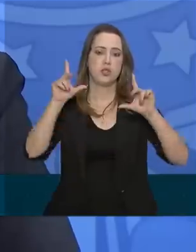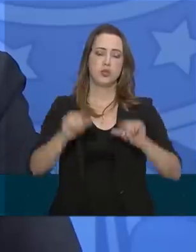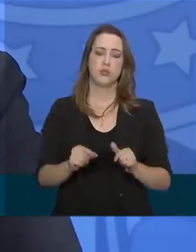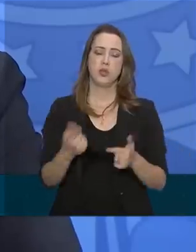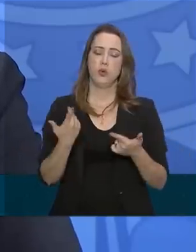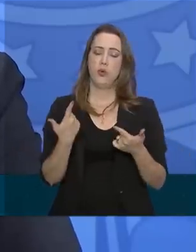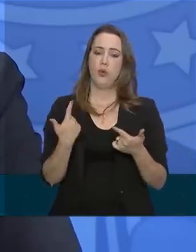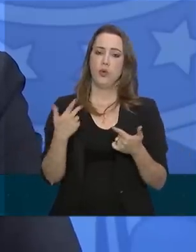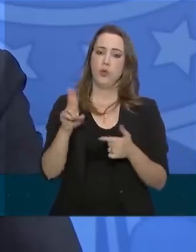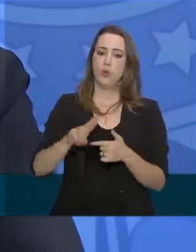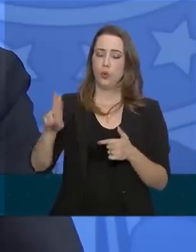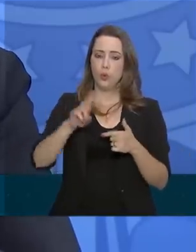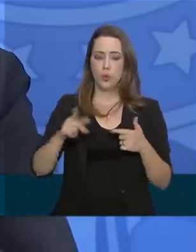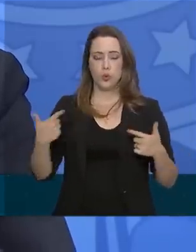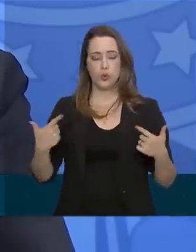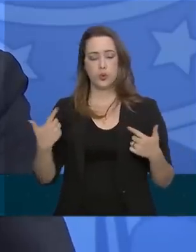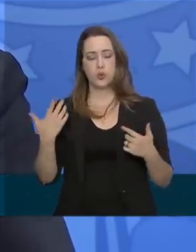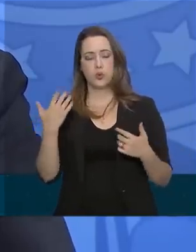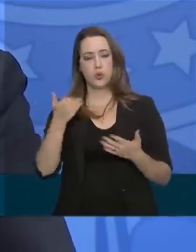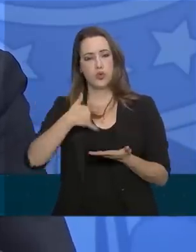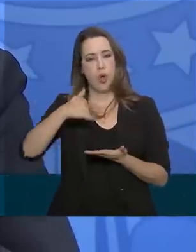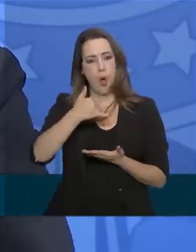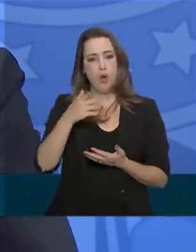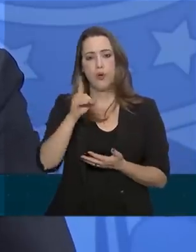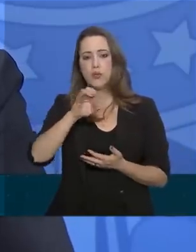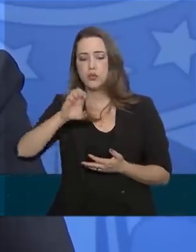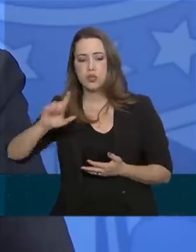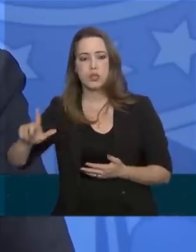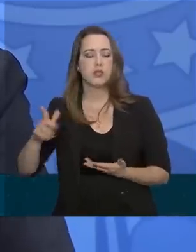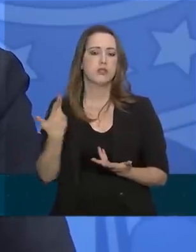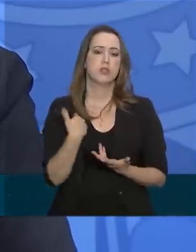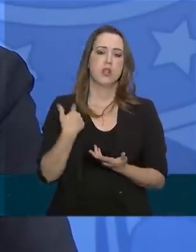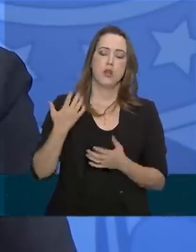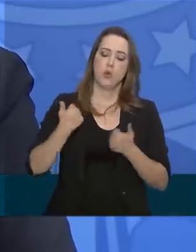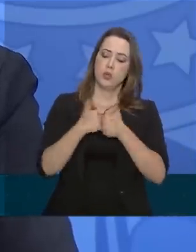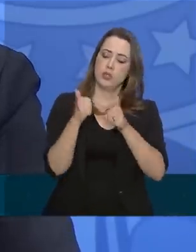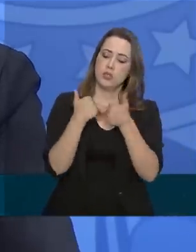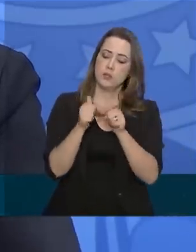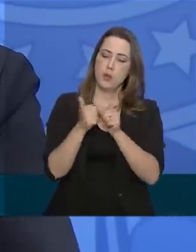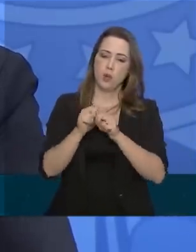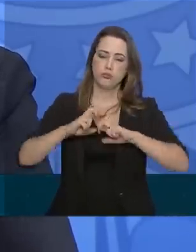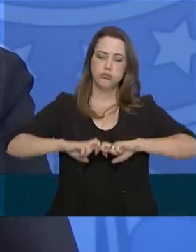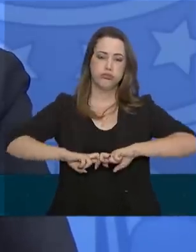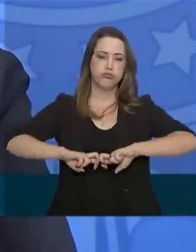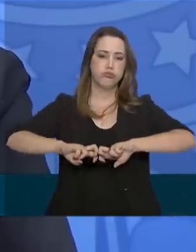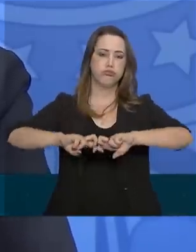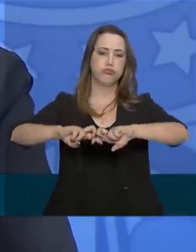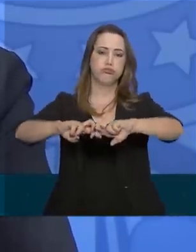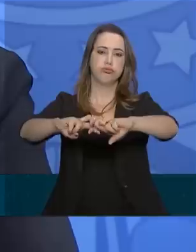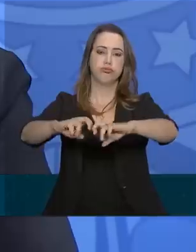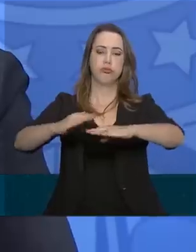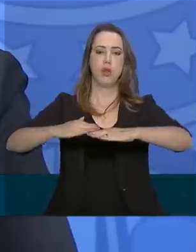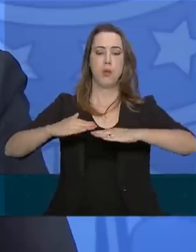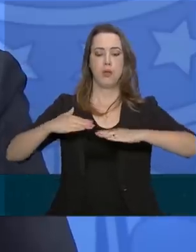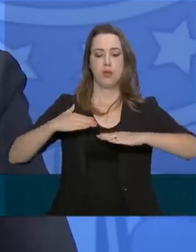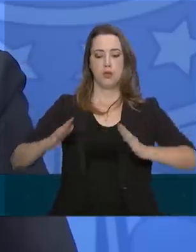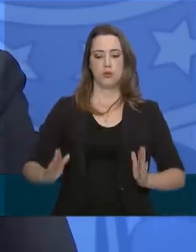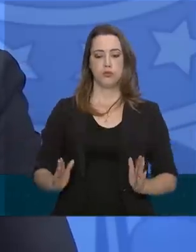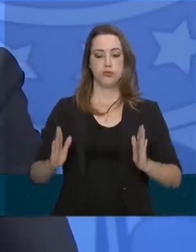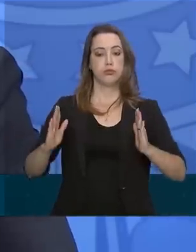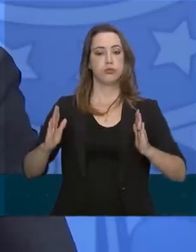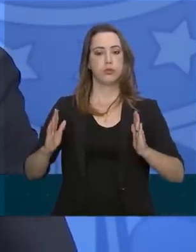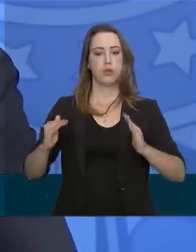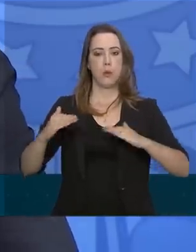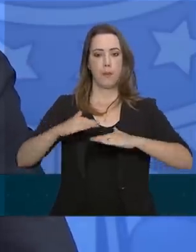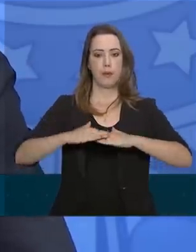é o transporte e grande quantidade de encontrarem com dois andares assistimos tudo isso